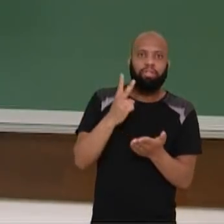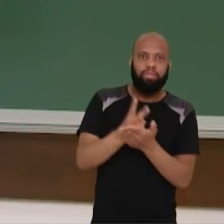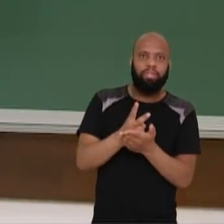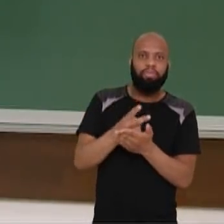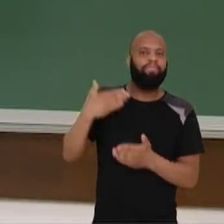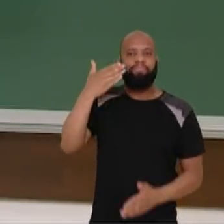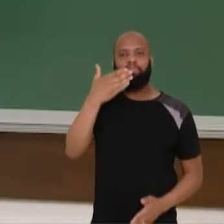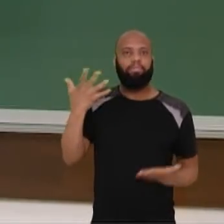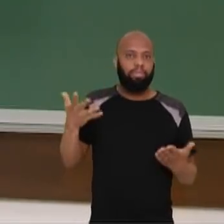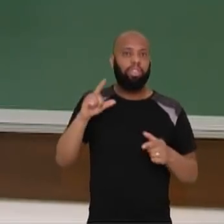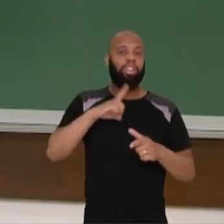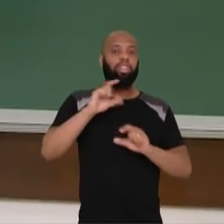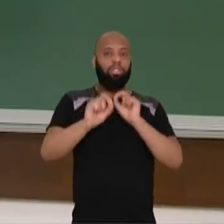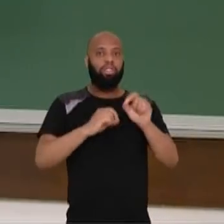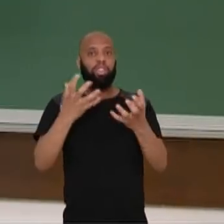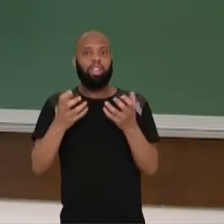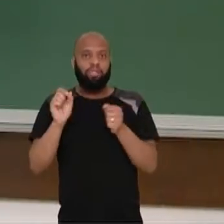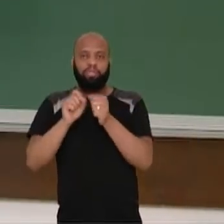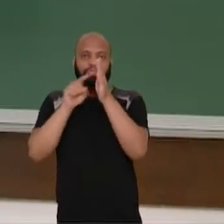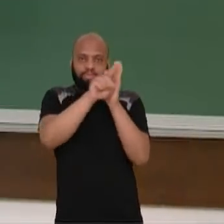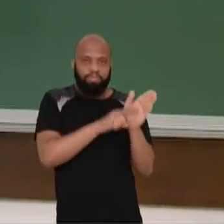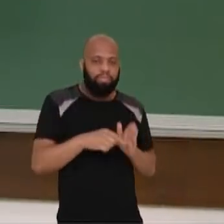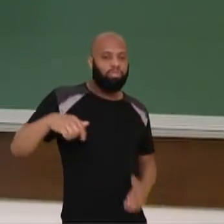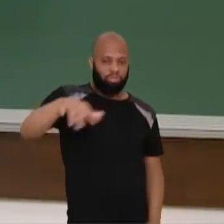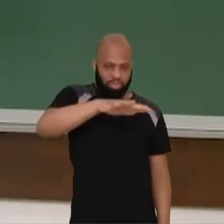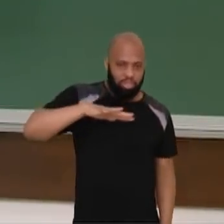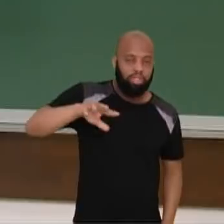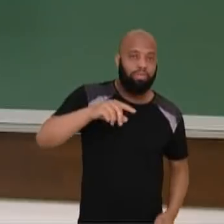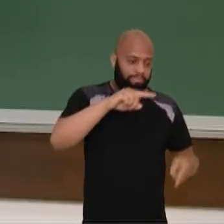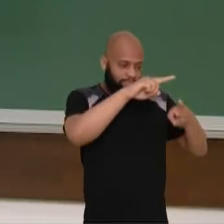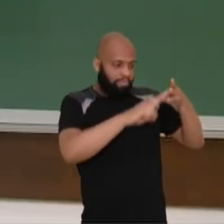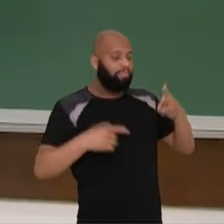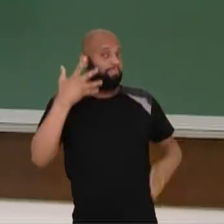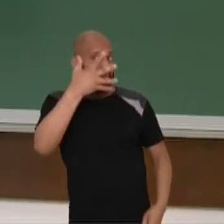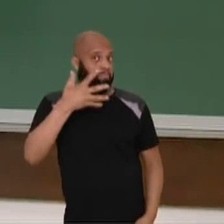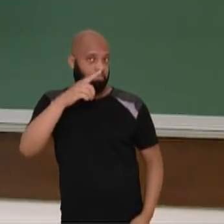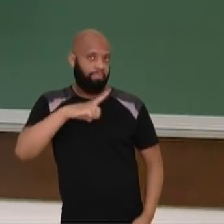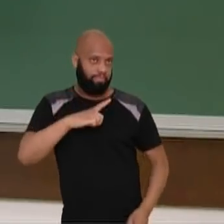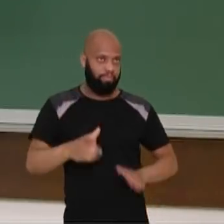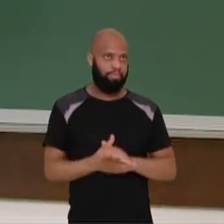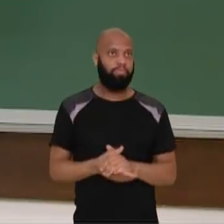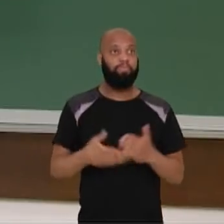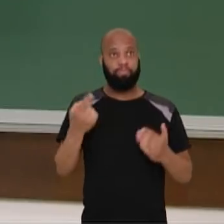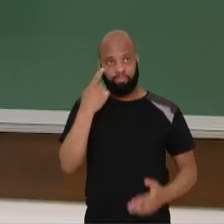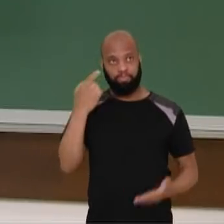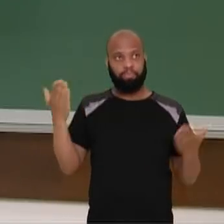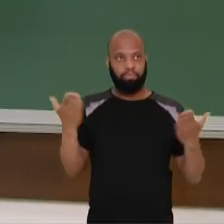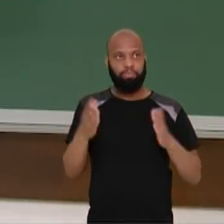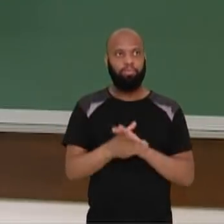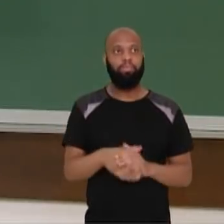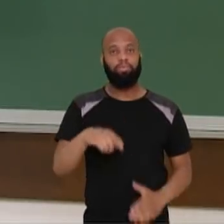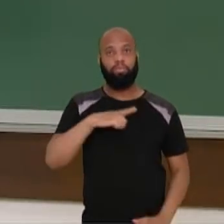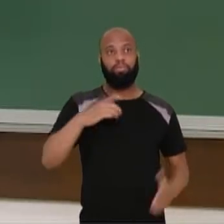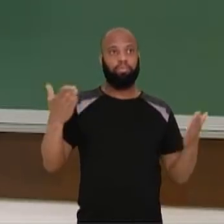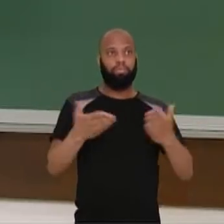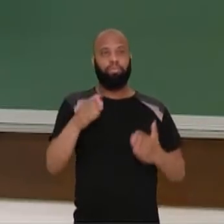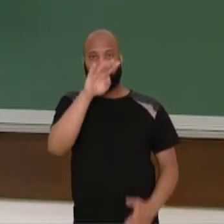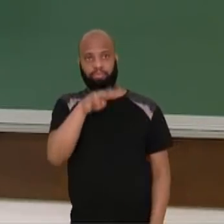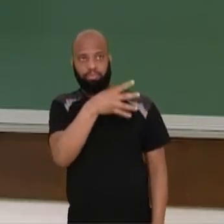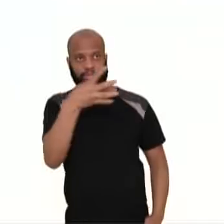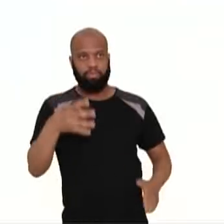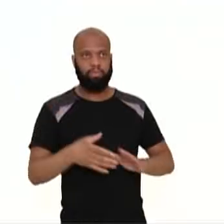e nós queremos ter uma média, uma pesquisa geral das 3 palestras. Então, olha aqui, ó, uma tabelinha para a gente